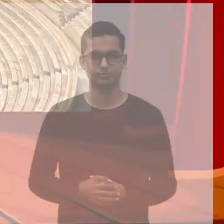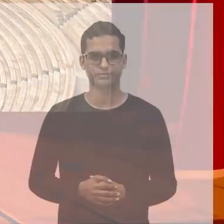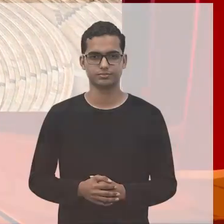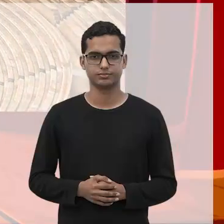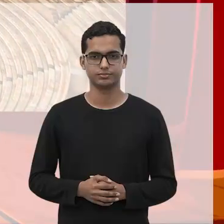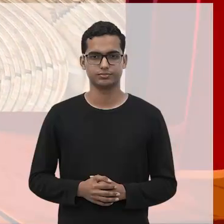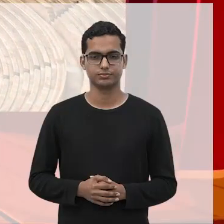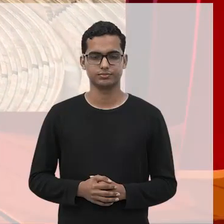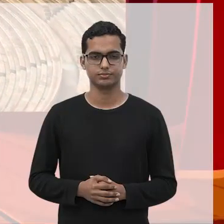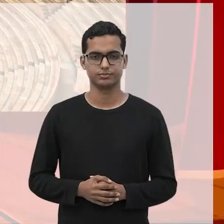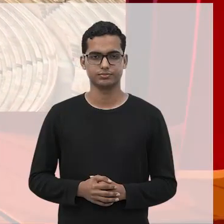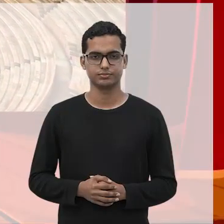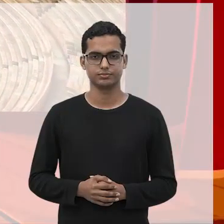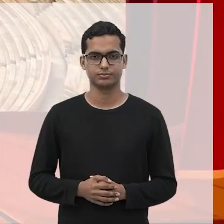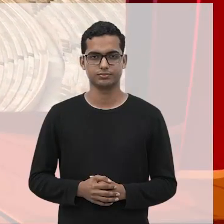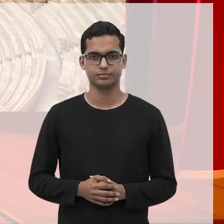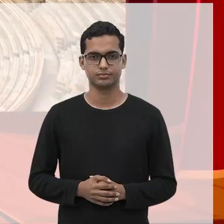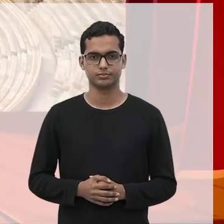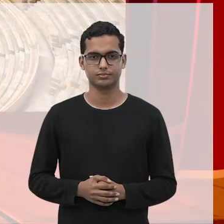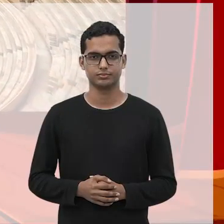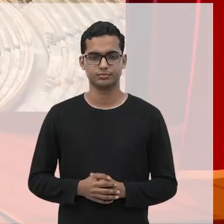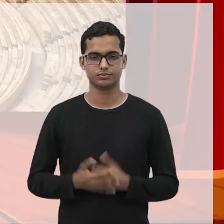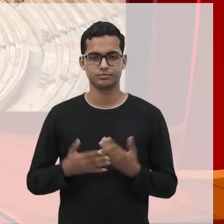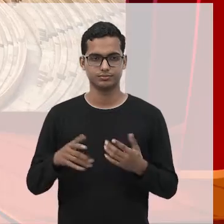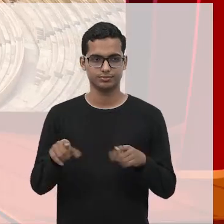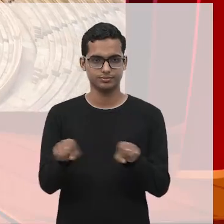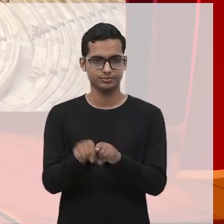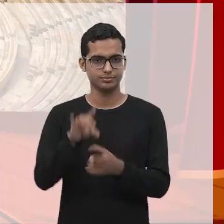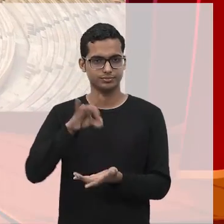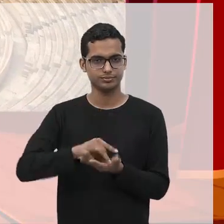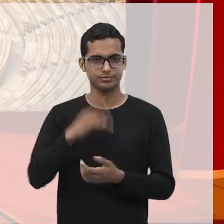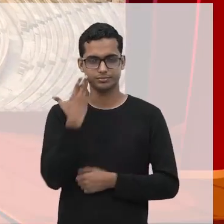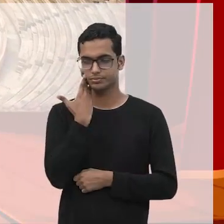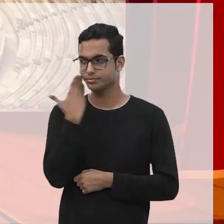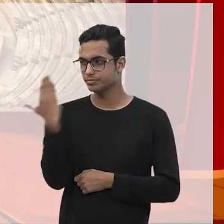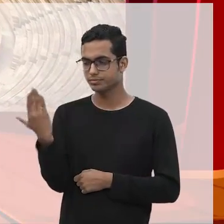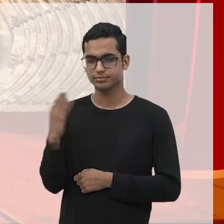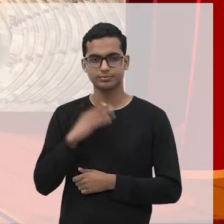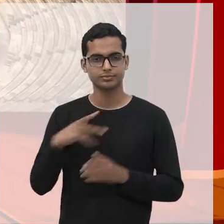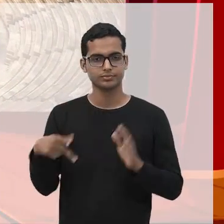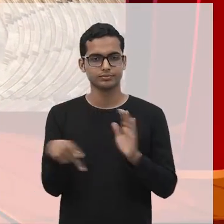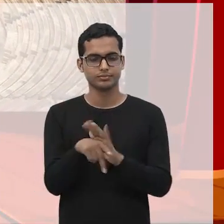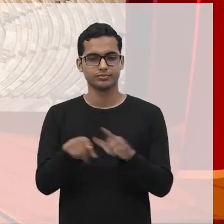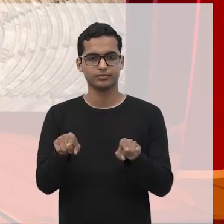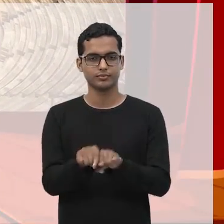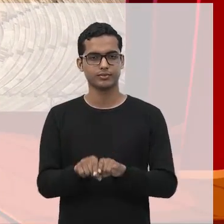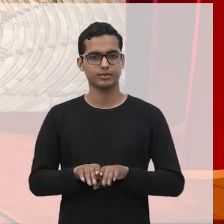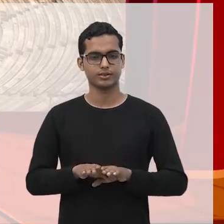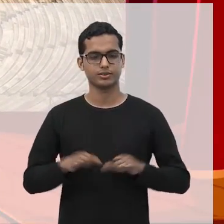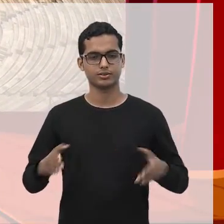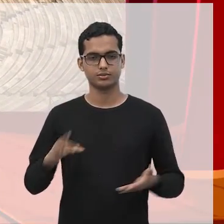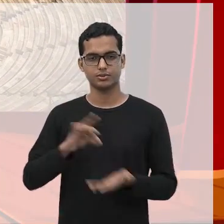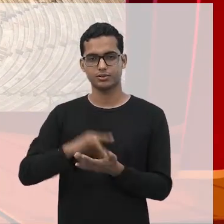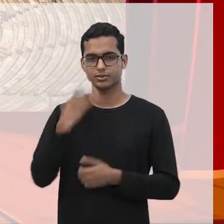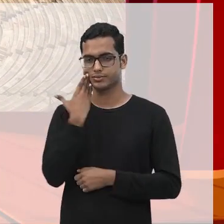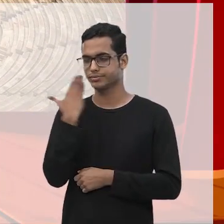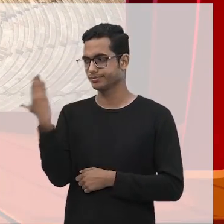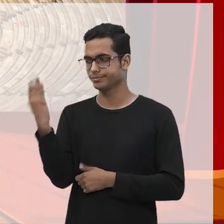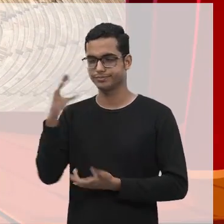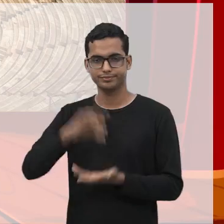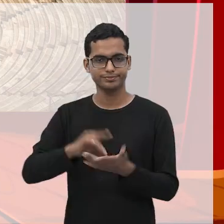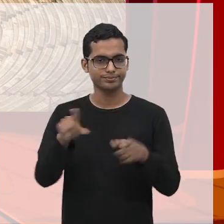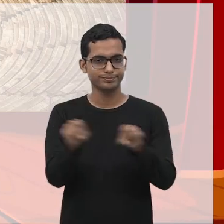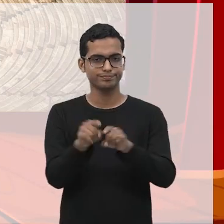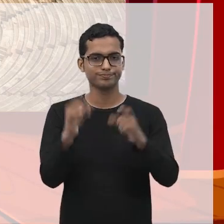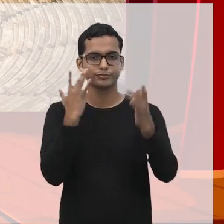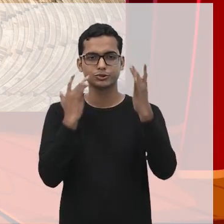Bem, vamos falar hoje sobre teatro. Então, estamos aqui no palco de um teatro e como vocês podem ver